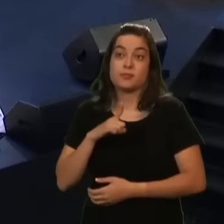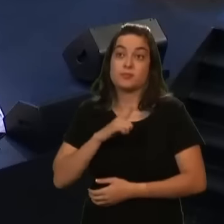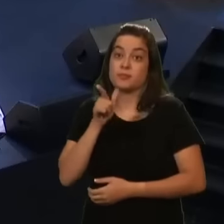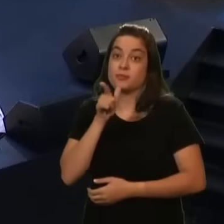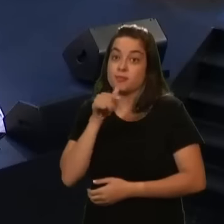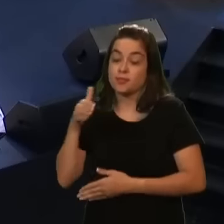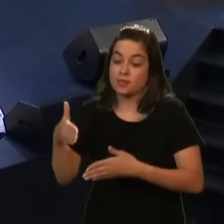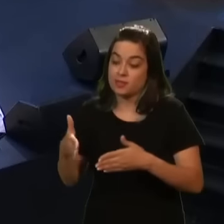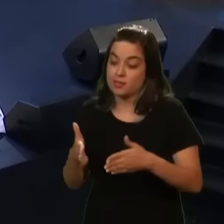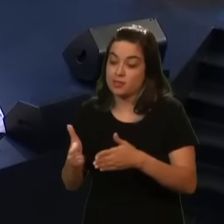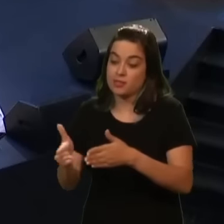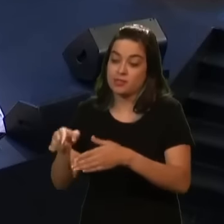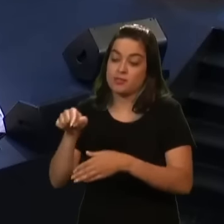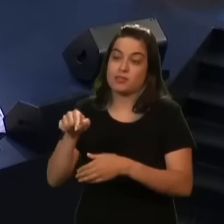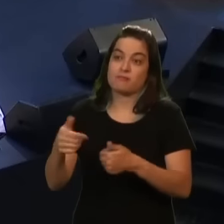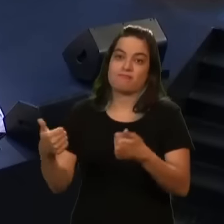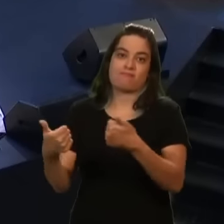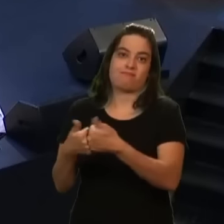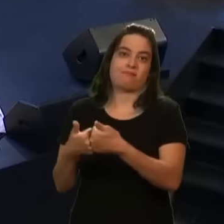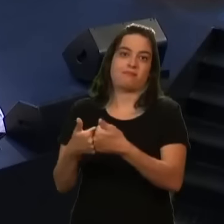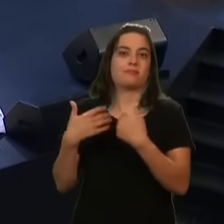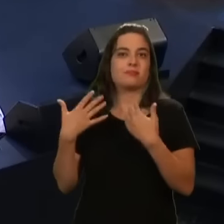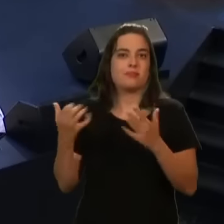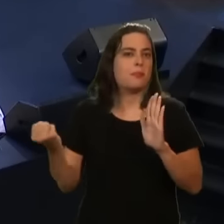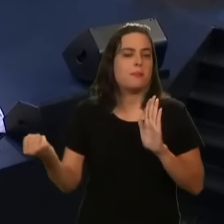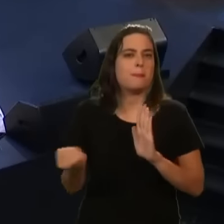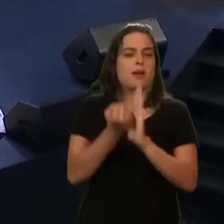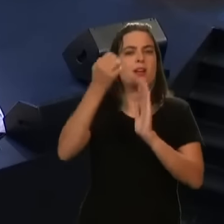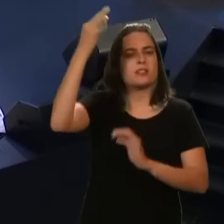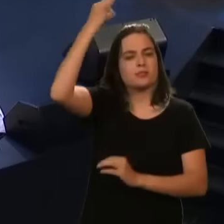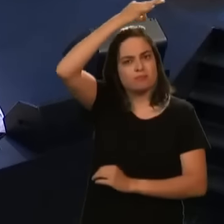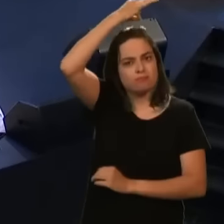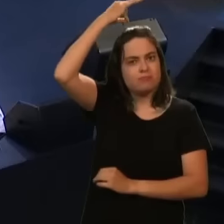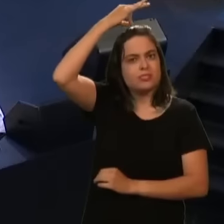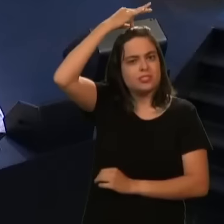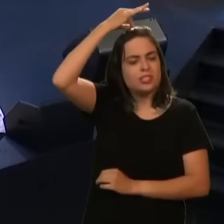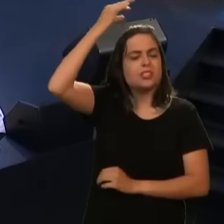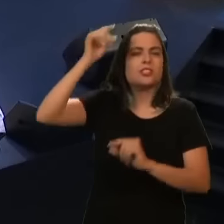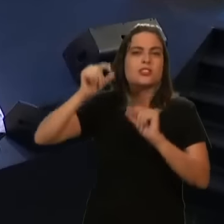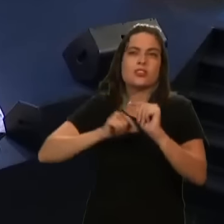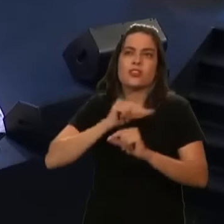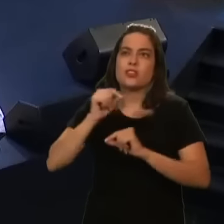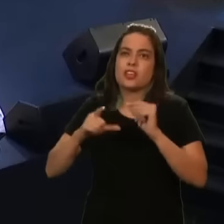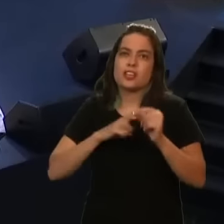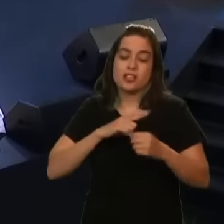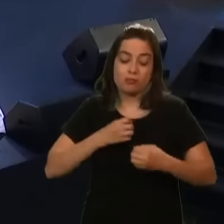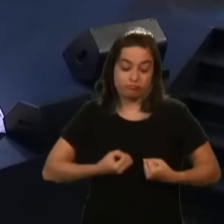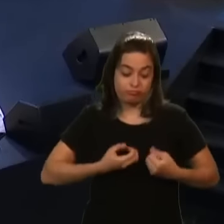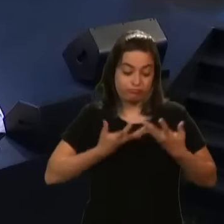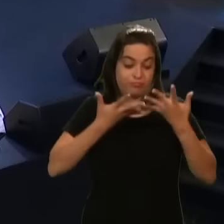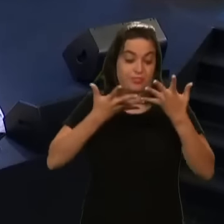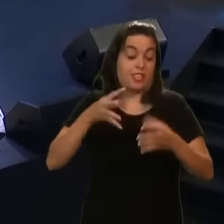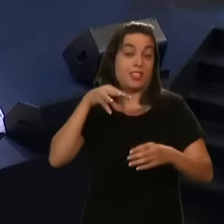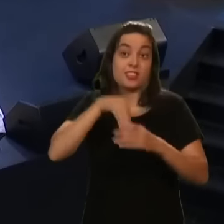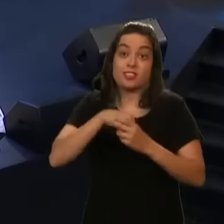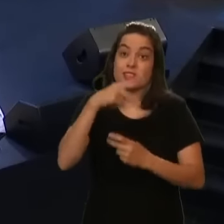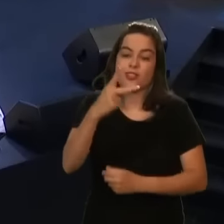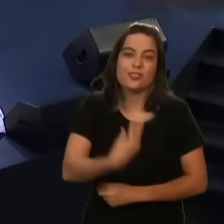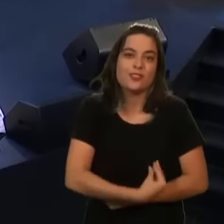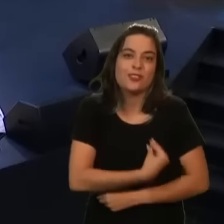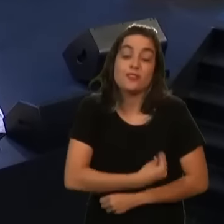aluvionárias. As águas para nós são um símbolo do Espírito Santo que jorra de dentro de você e que